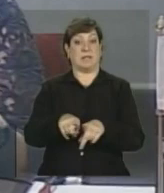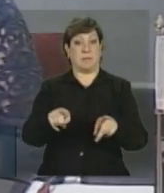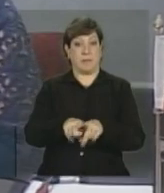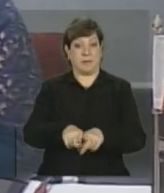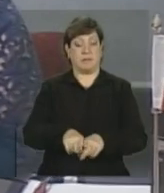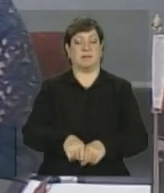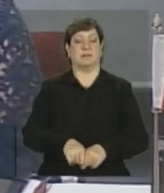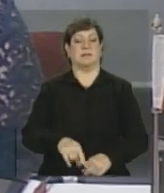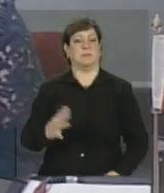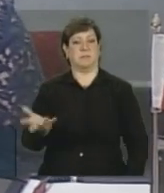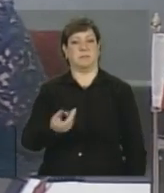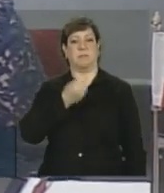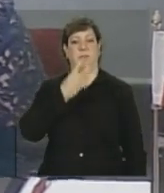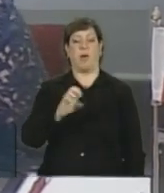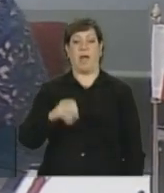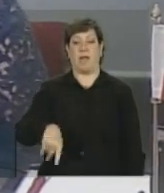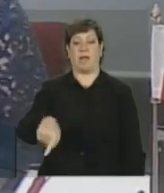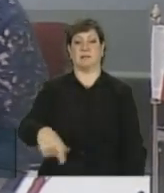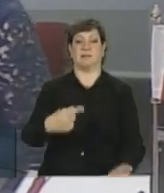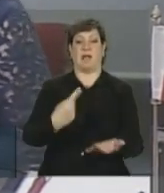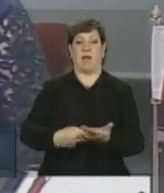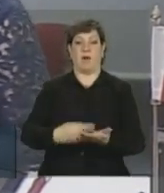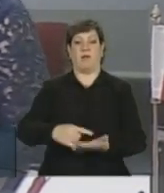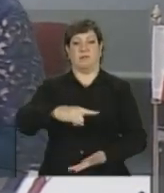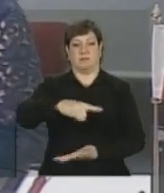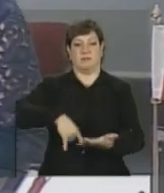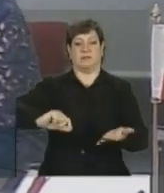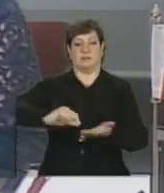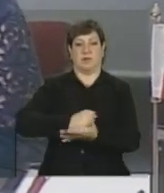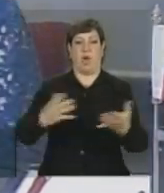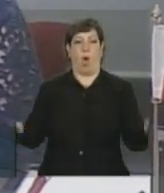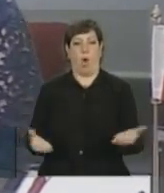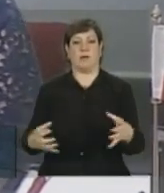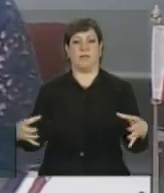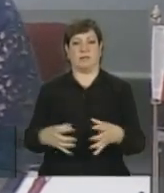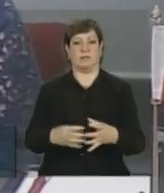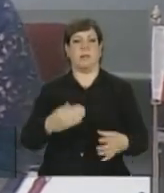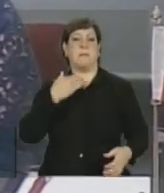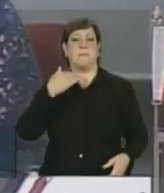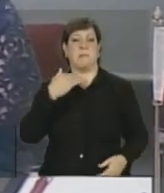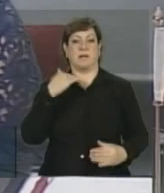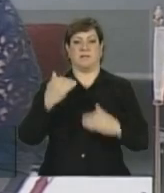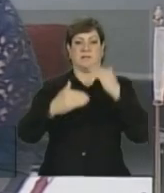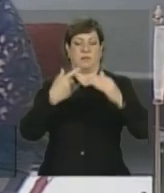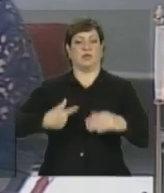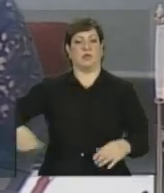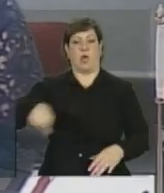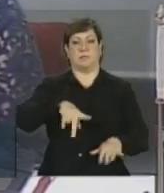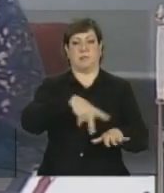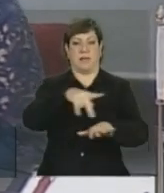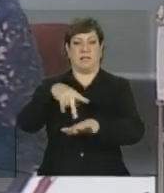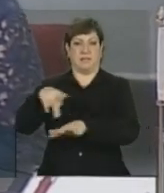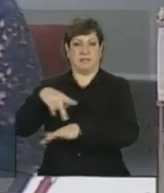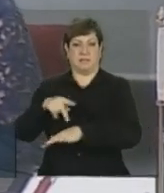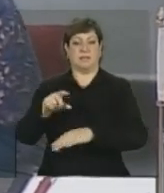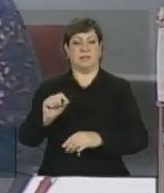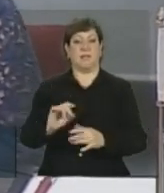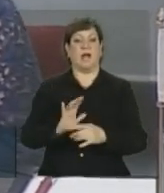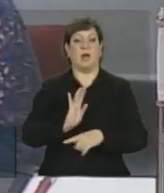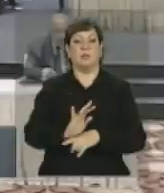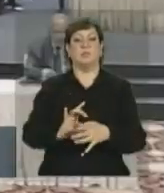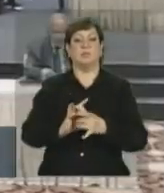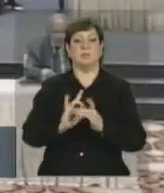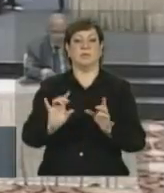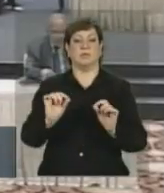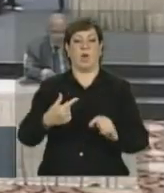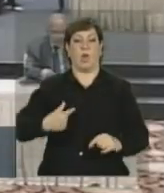esse acordo que foi assinado hoje entre os bancos de desenvolvimento dos nossos países, que permite que